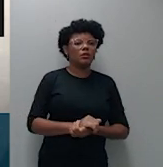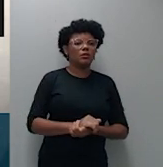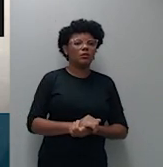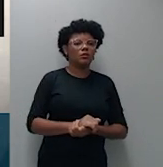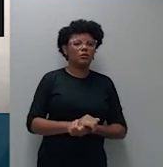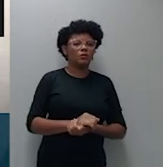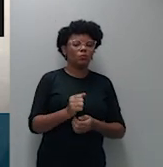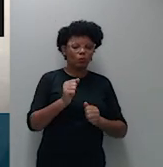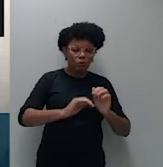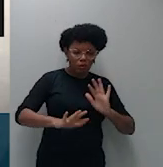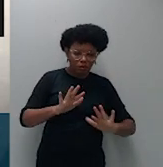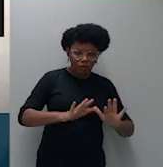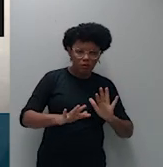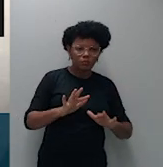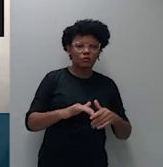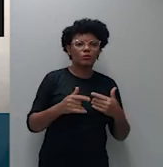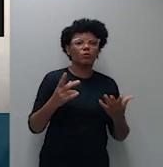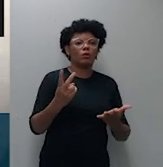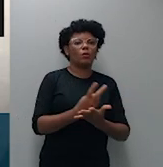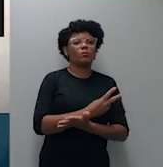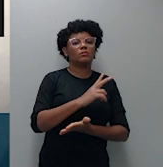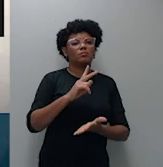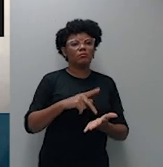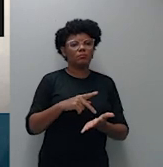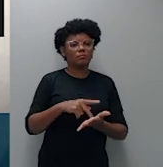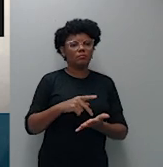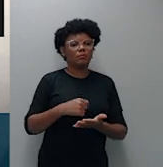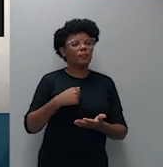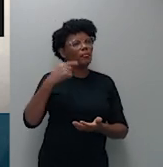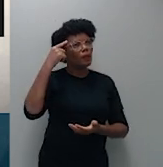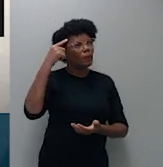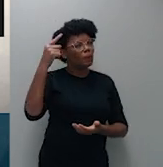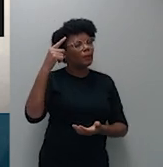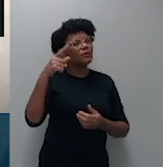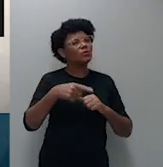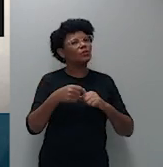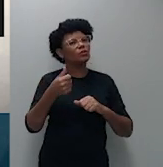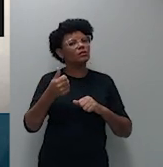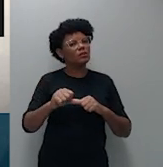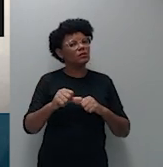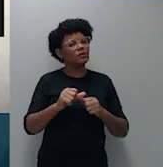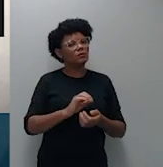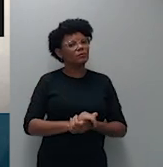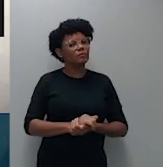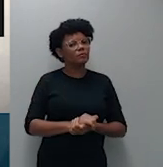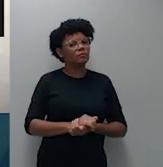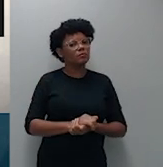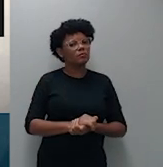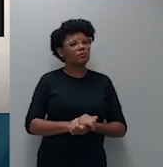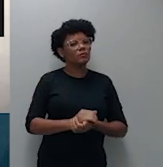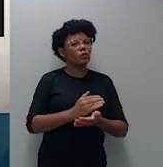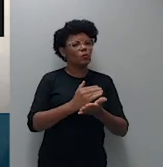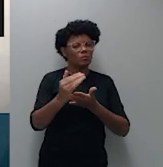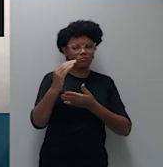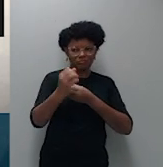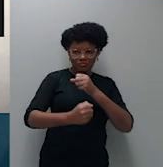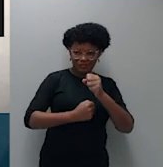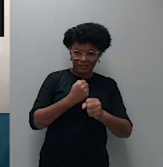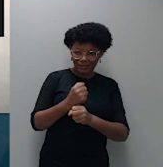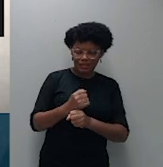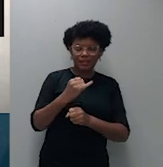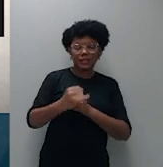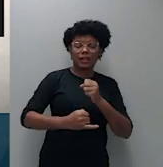circunstâncias do caso concreto eu penso que o artigo 19 do Marco civil da internet deve ser